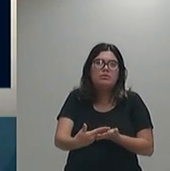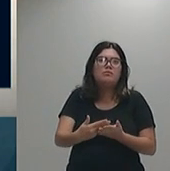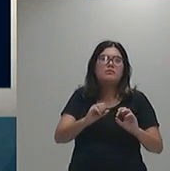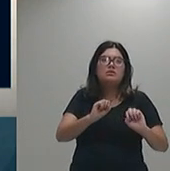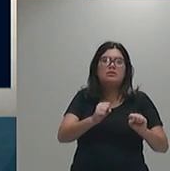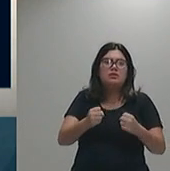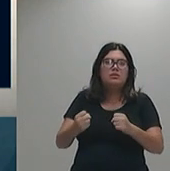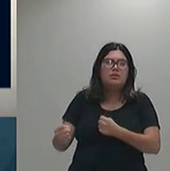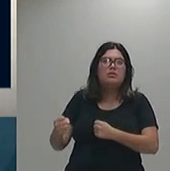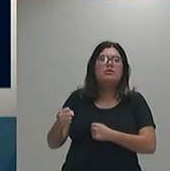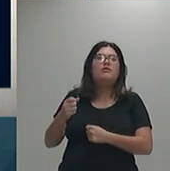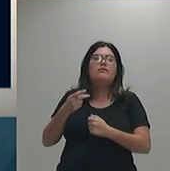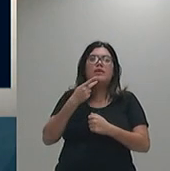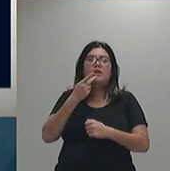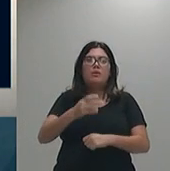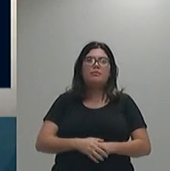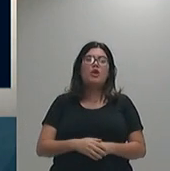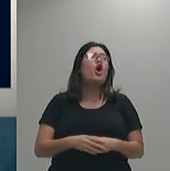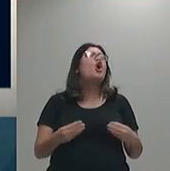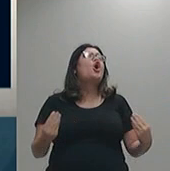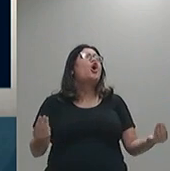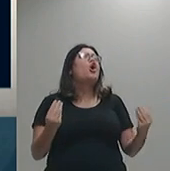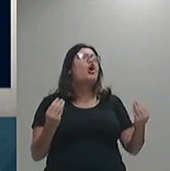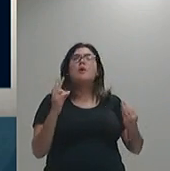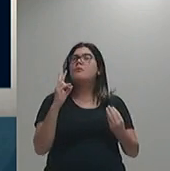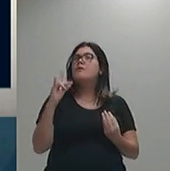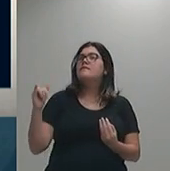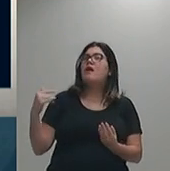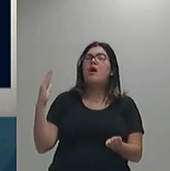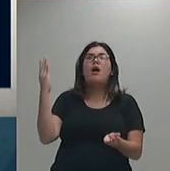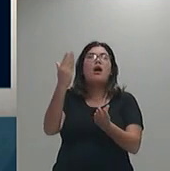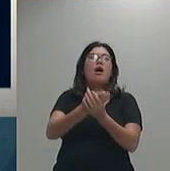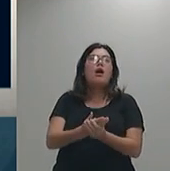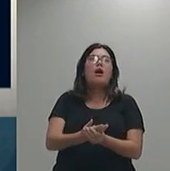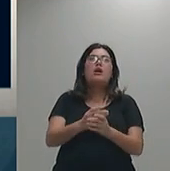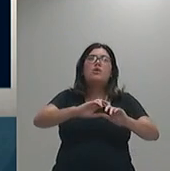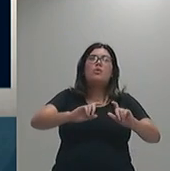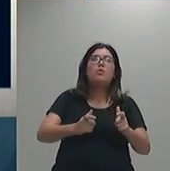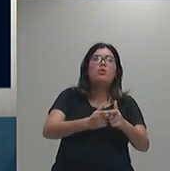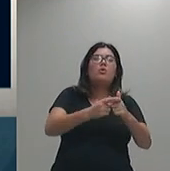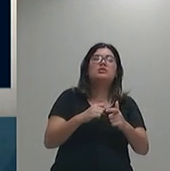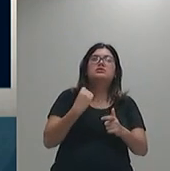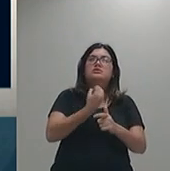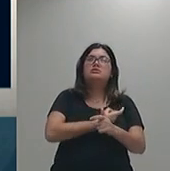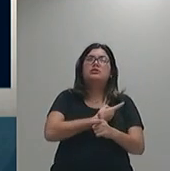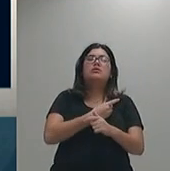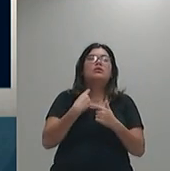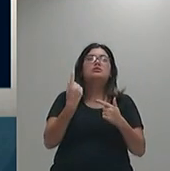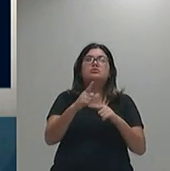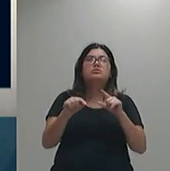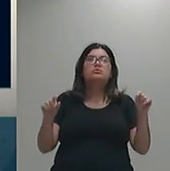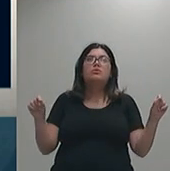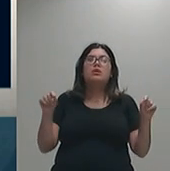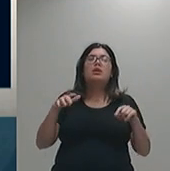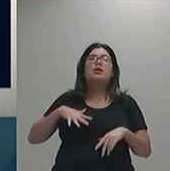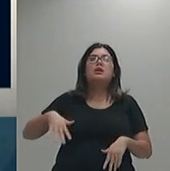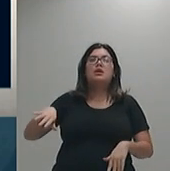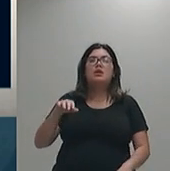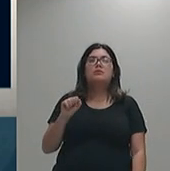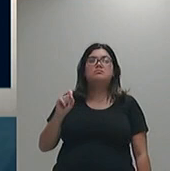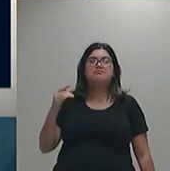fez como que nós vamos ficar com essa ação dos minoritários e Nós não escolhemos os árbitros